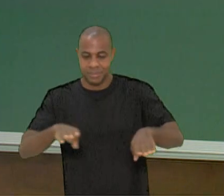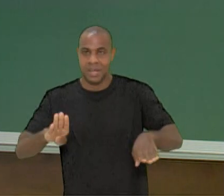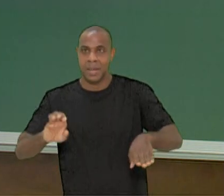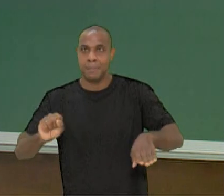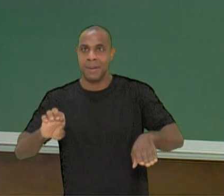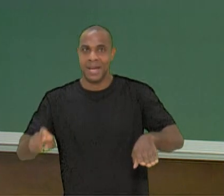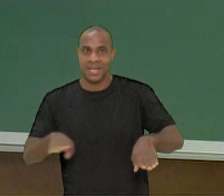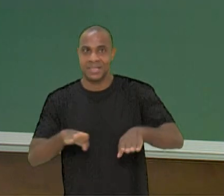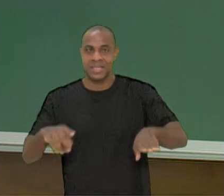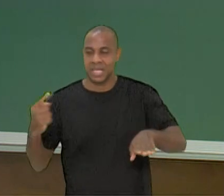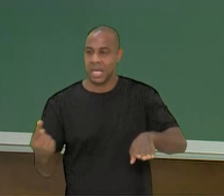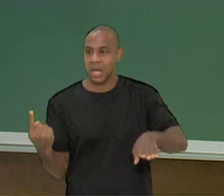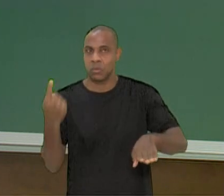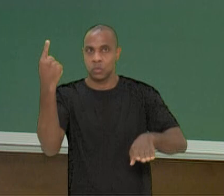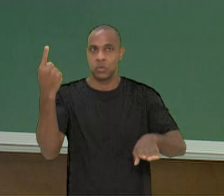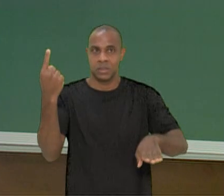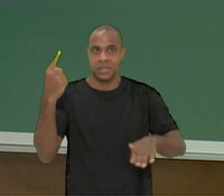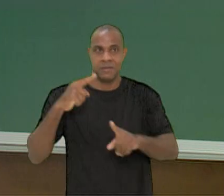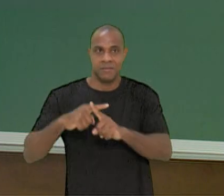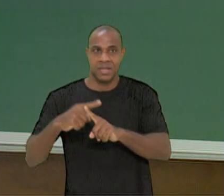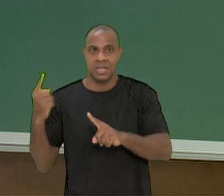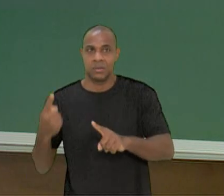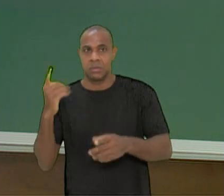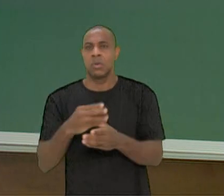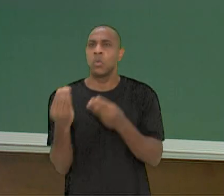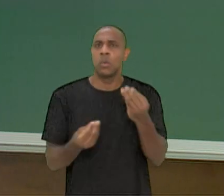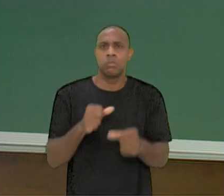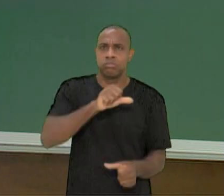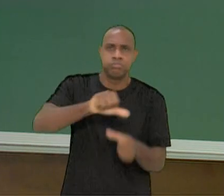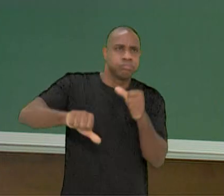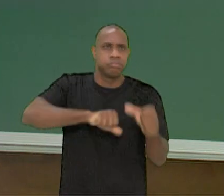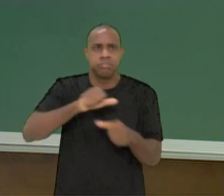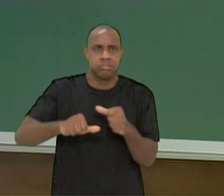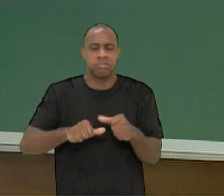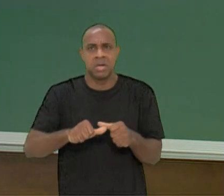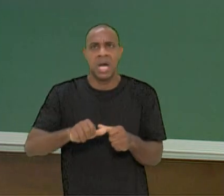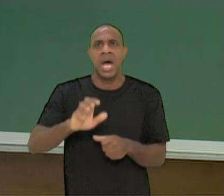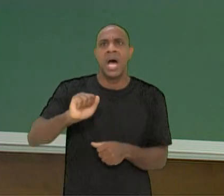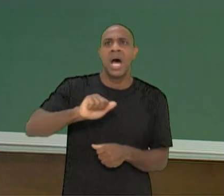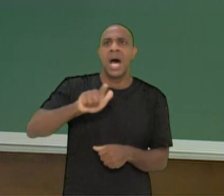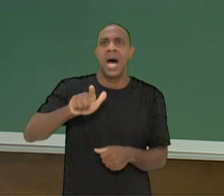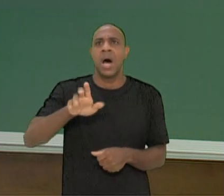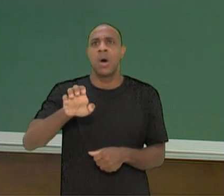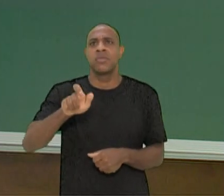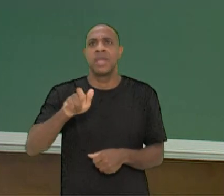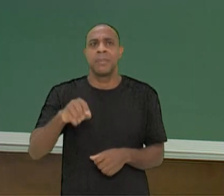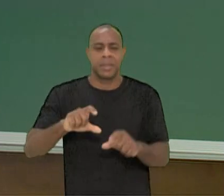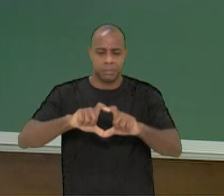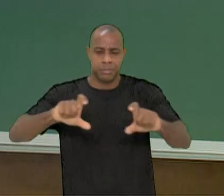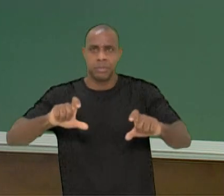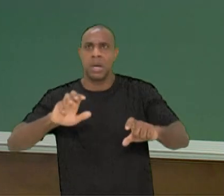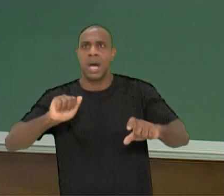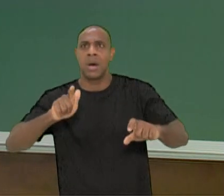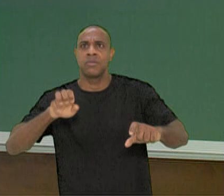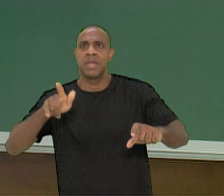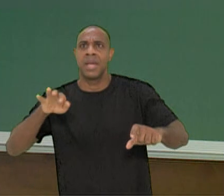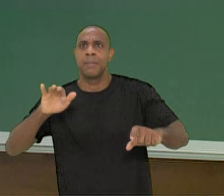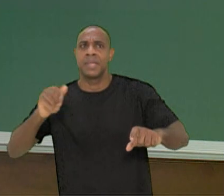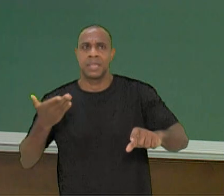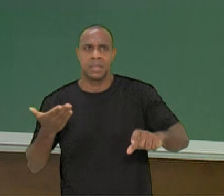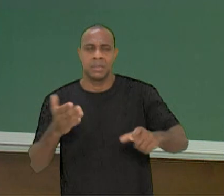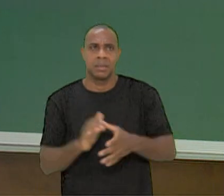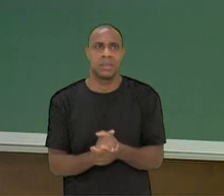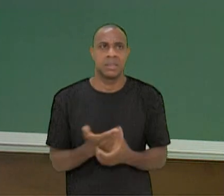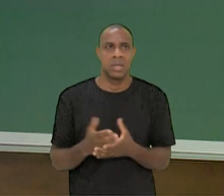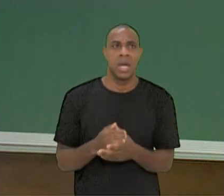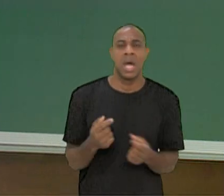Como é que eu vou transformar isso numa expressão algébrica? Muito fácil. Eu chamo cada base por uma letra, a altura